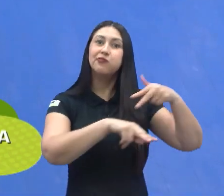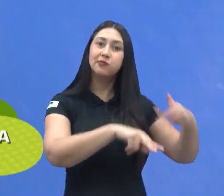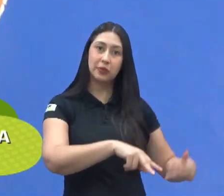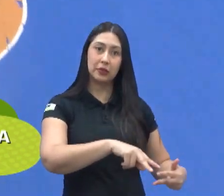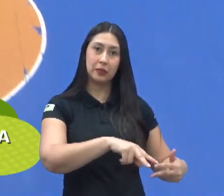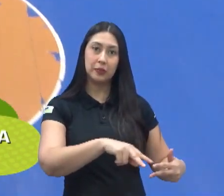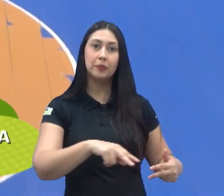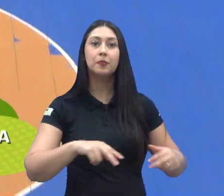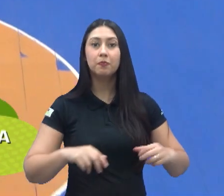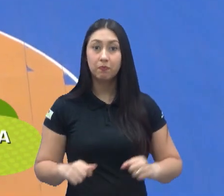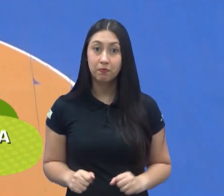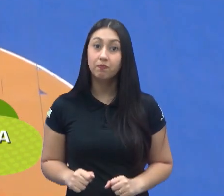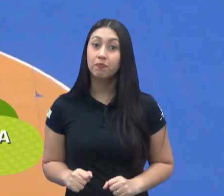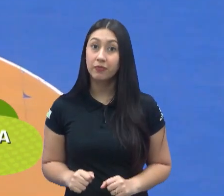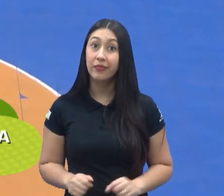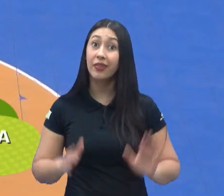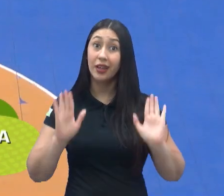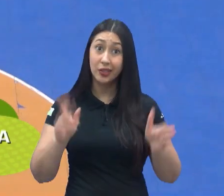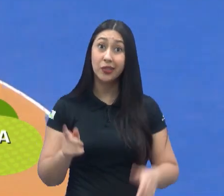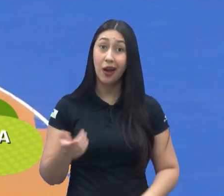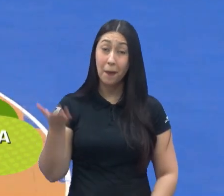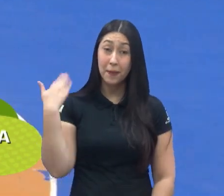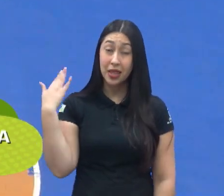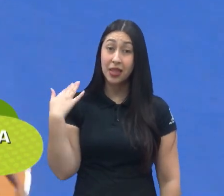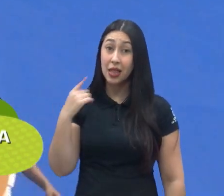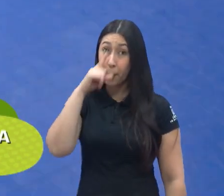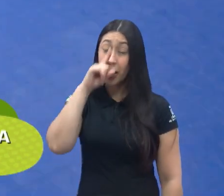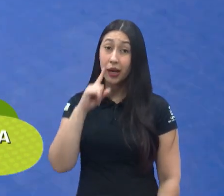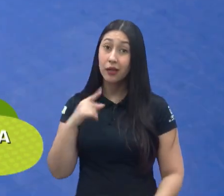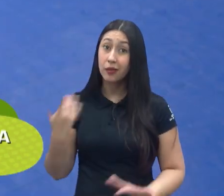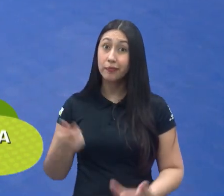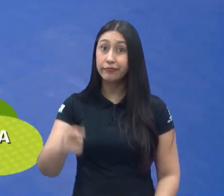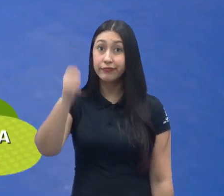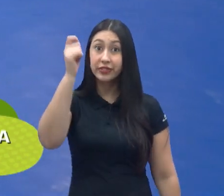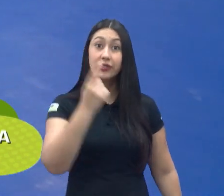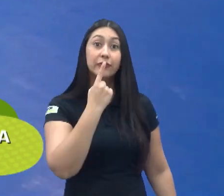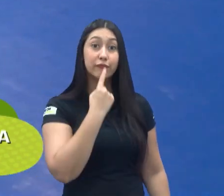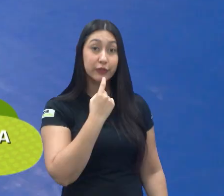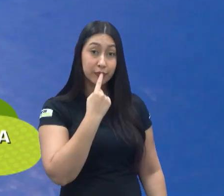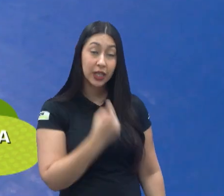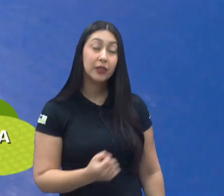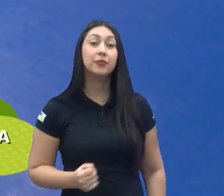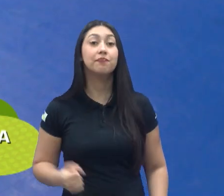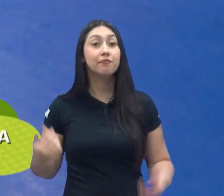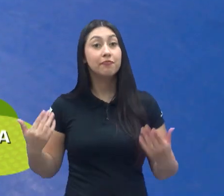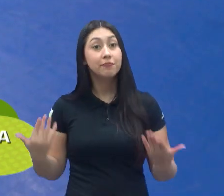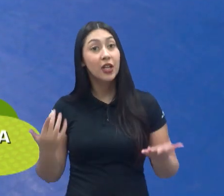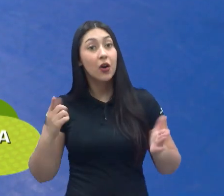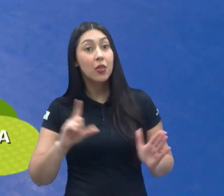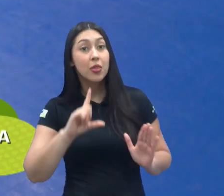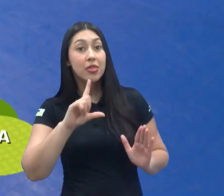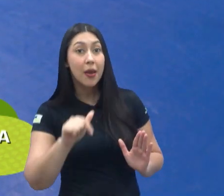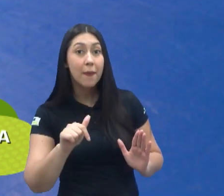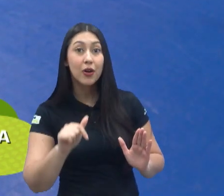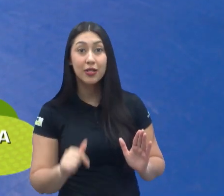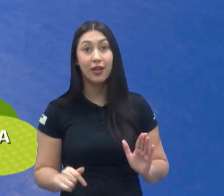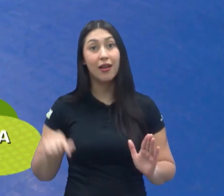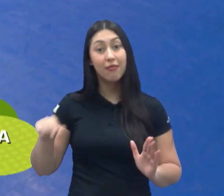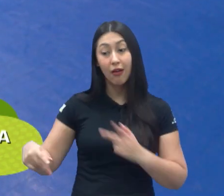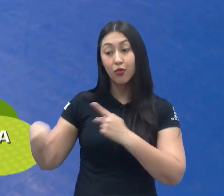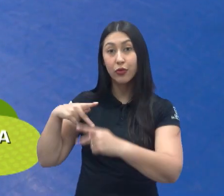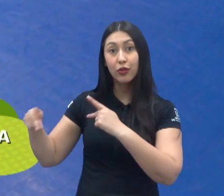contra-ataque. Como já tinha amarelo, a artilheira foi expulsa. No fim, e com uma mais em quadra, as joseenses